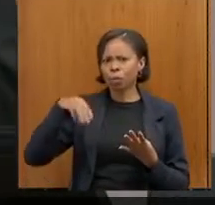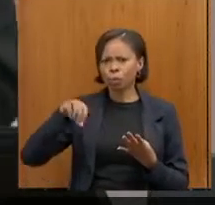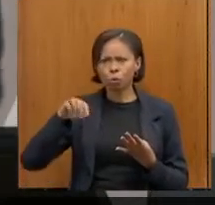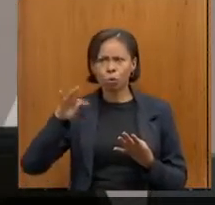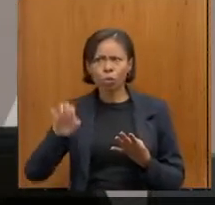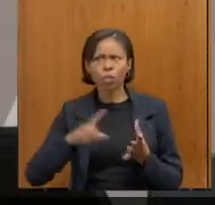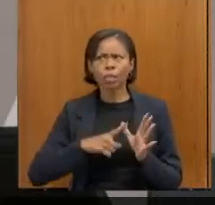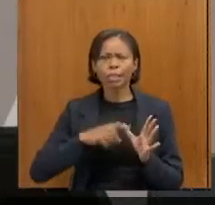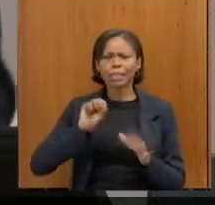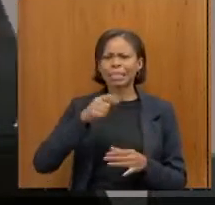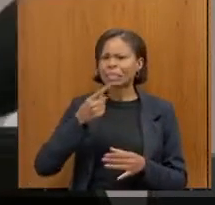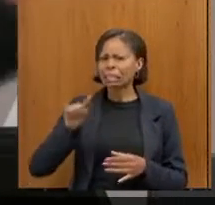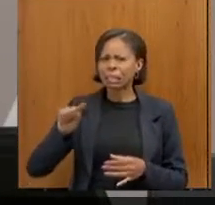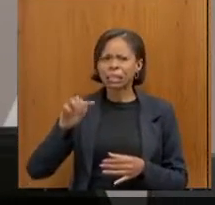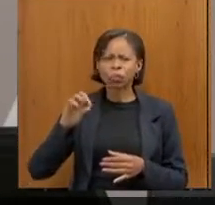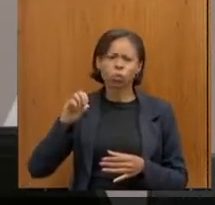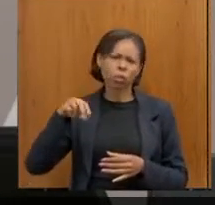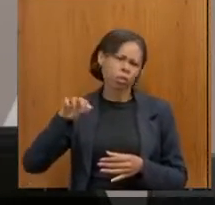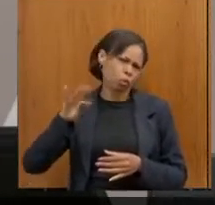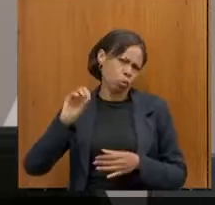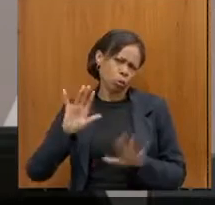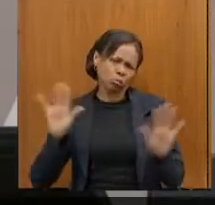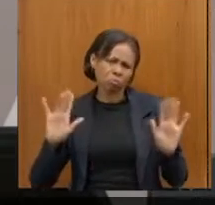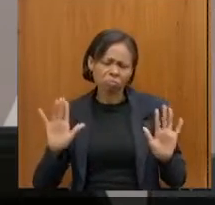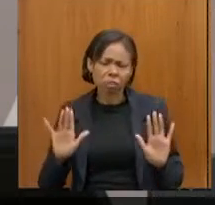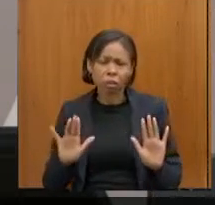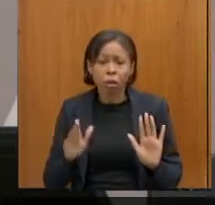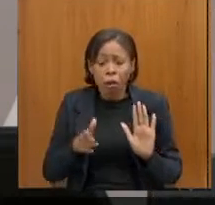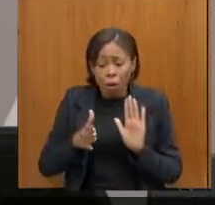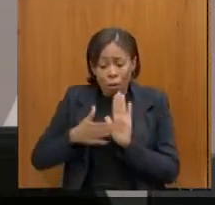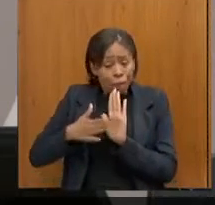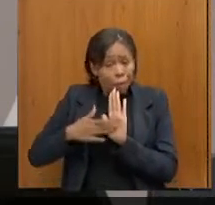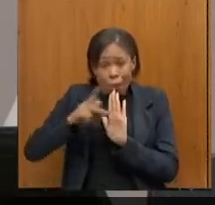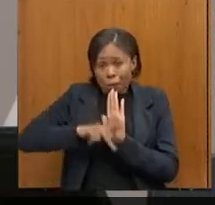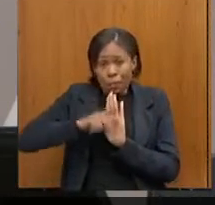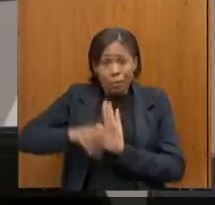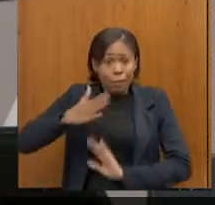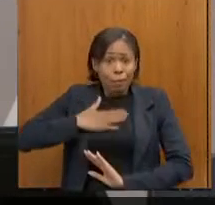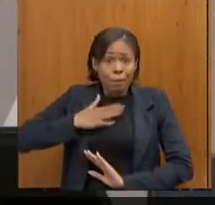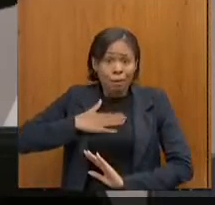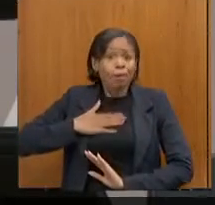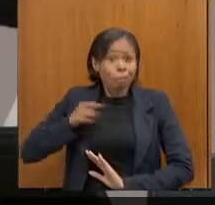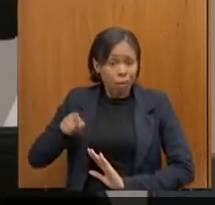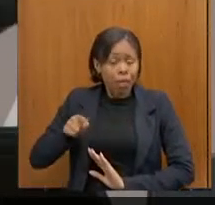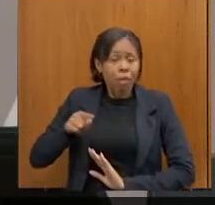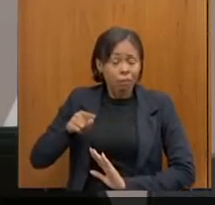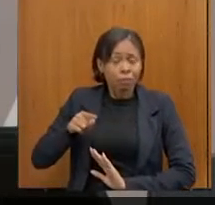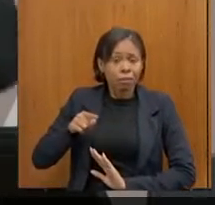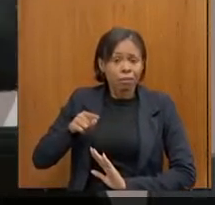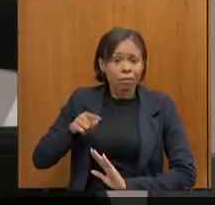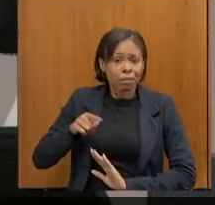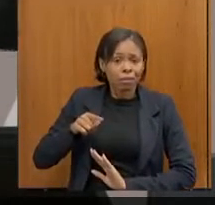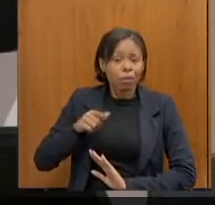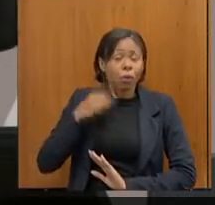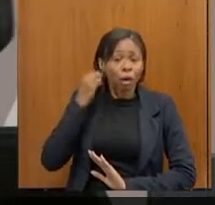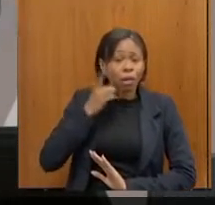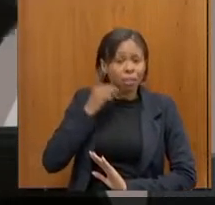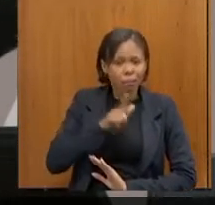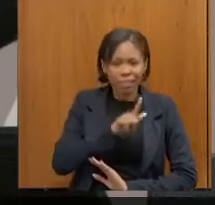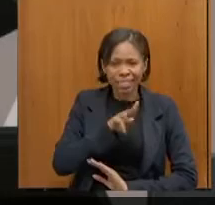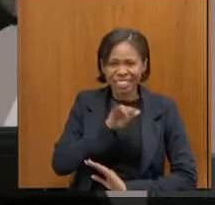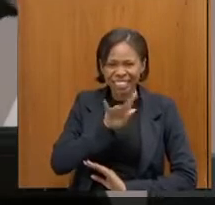Antônio por aí a fora isso aqui um projeto de lei meu falar não sei porque eu Deputado Guilherme da Cruz